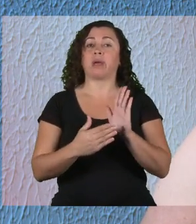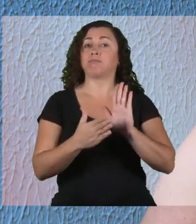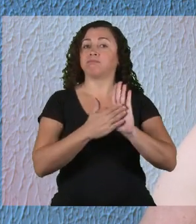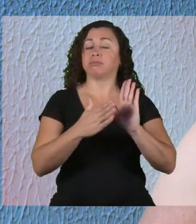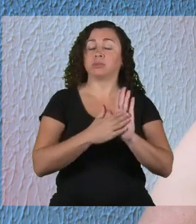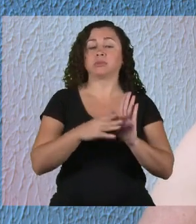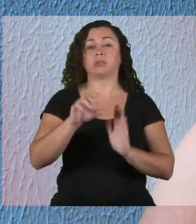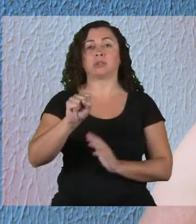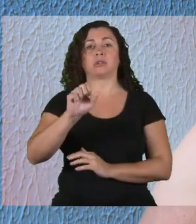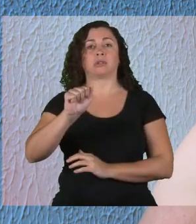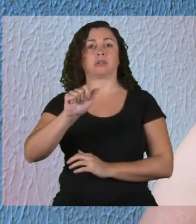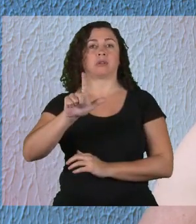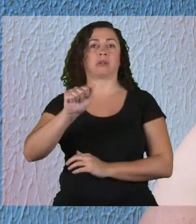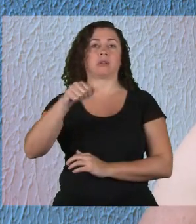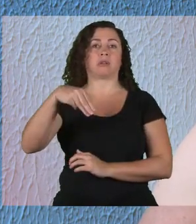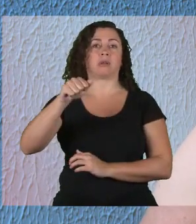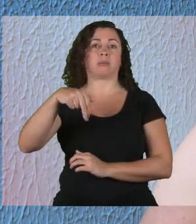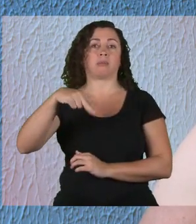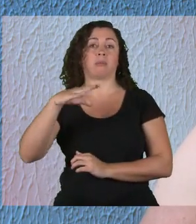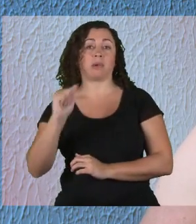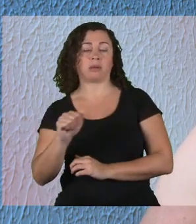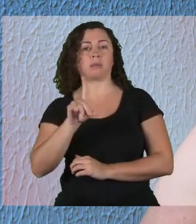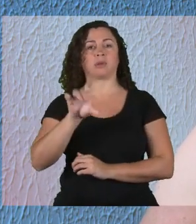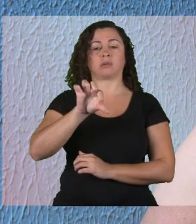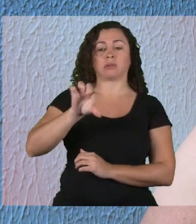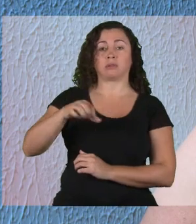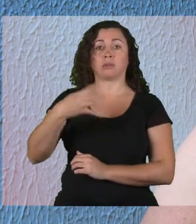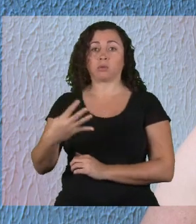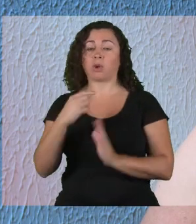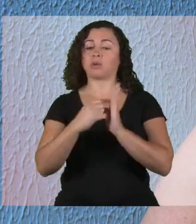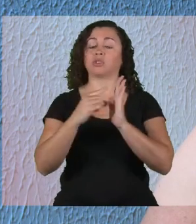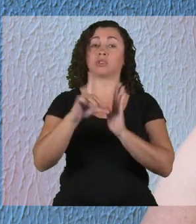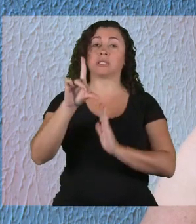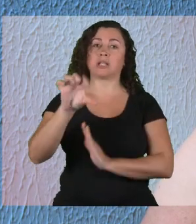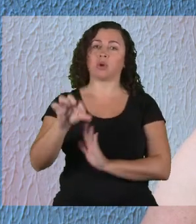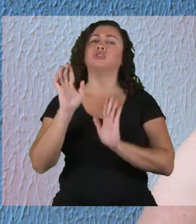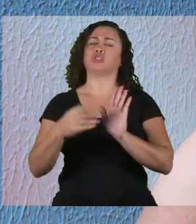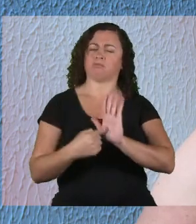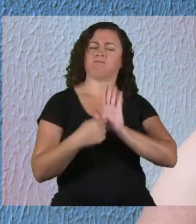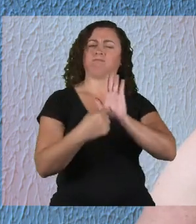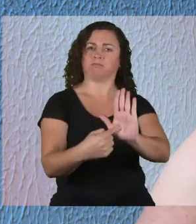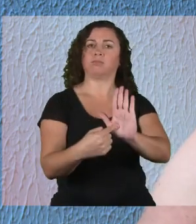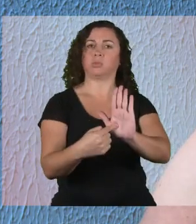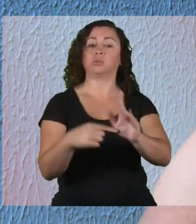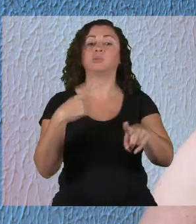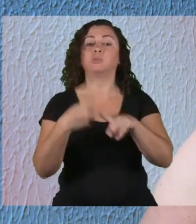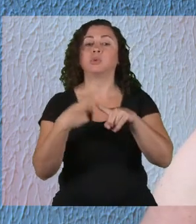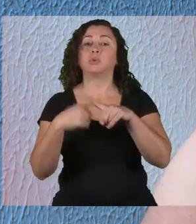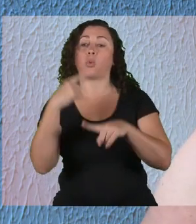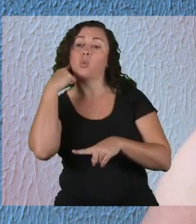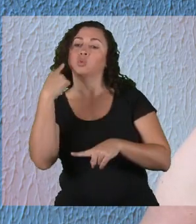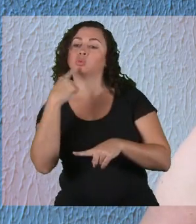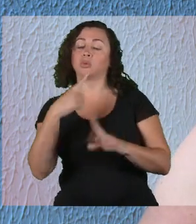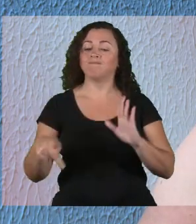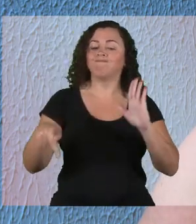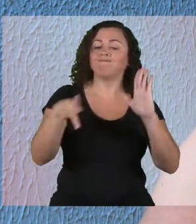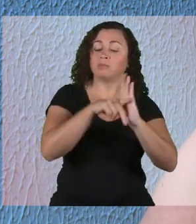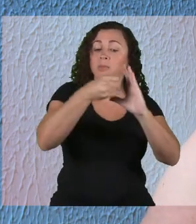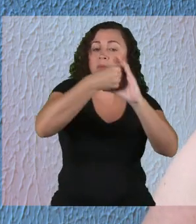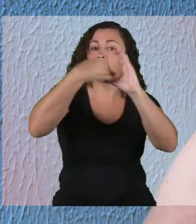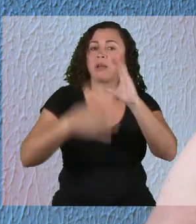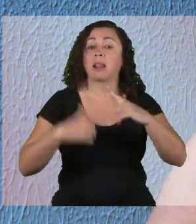nós temos a declaração de Salamanca, de 1994, o artigo 19, que já aponta que, pela singularidade